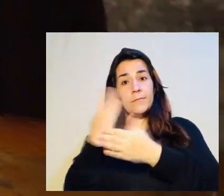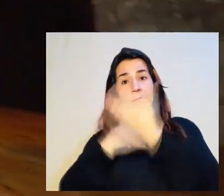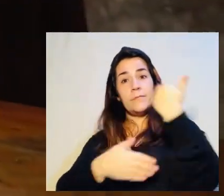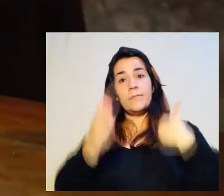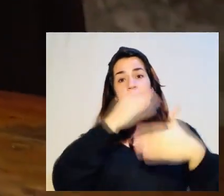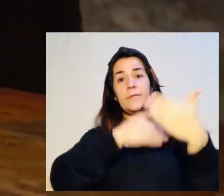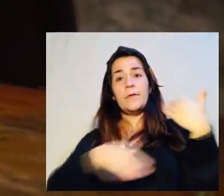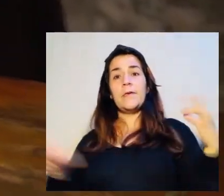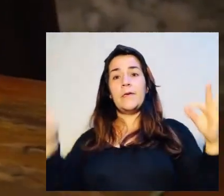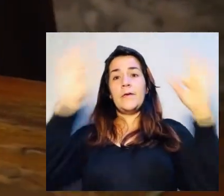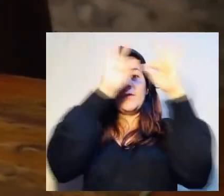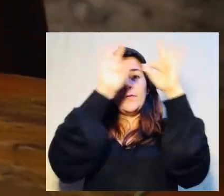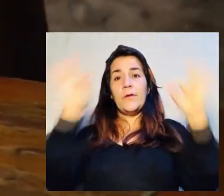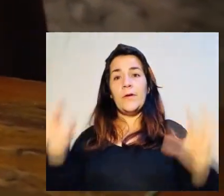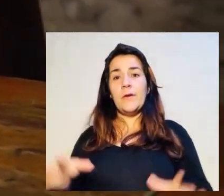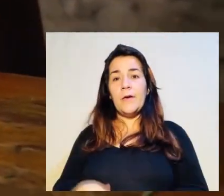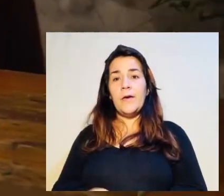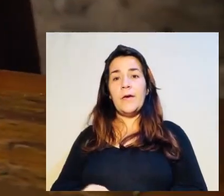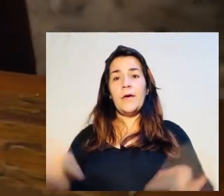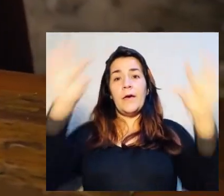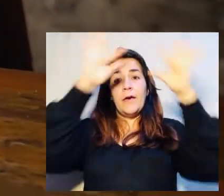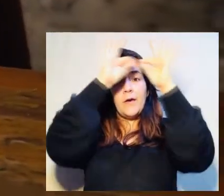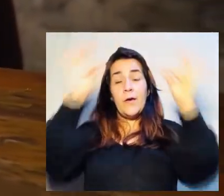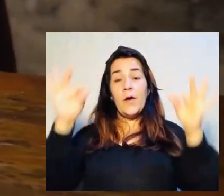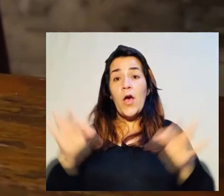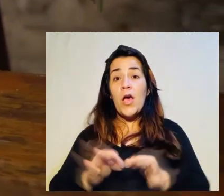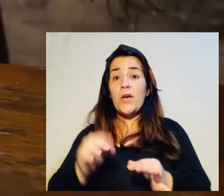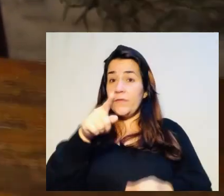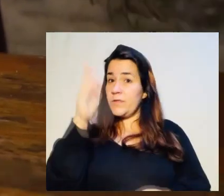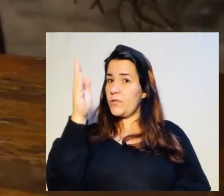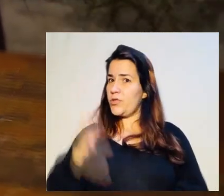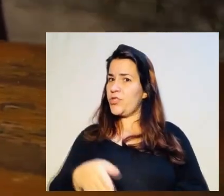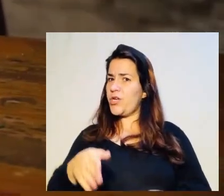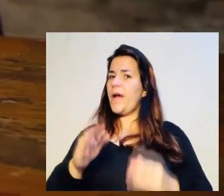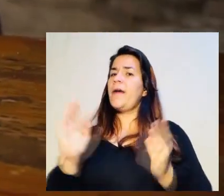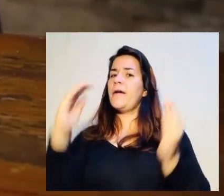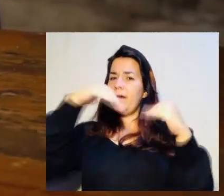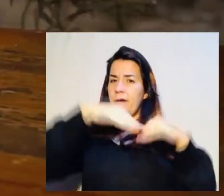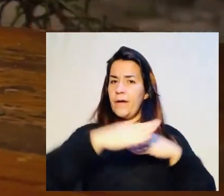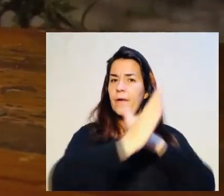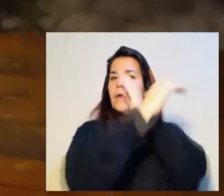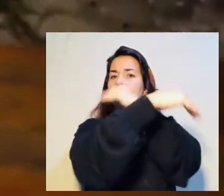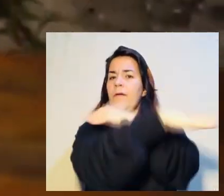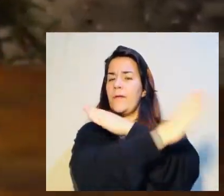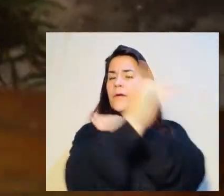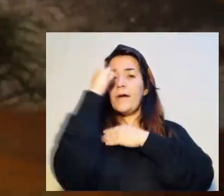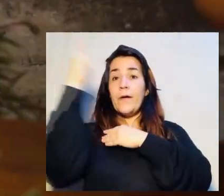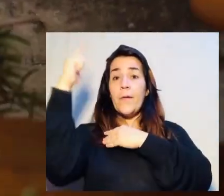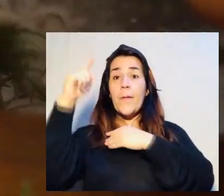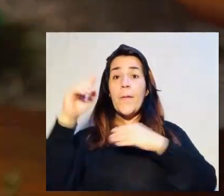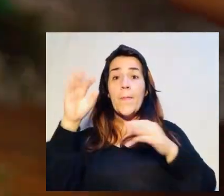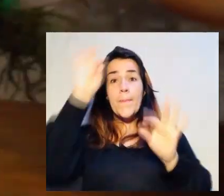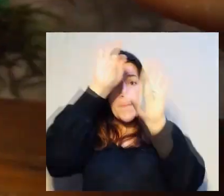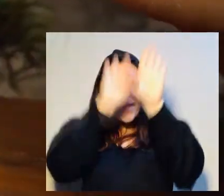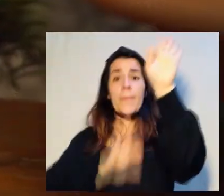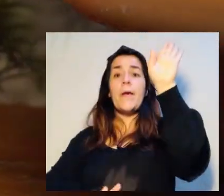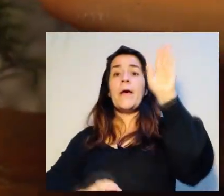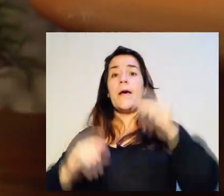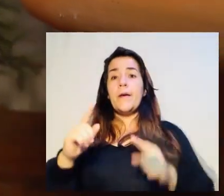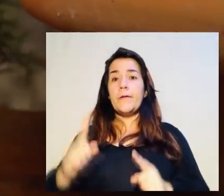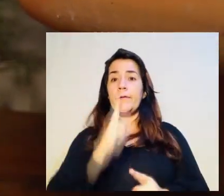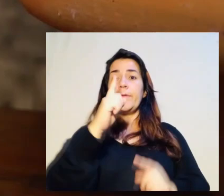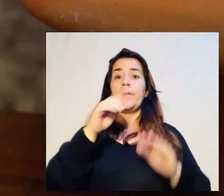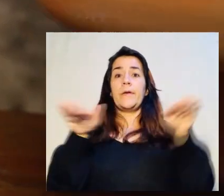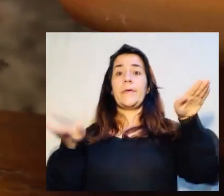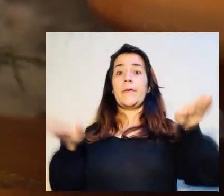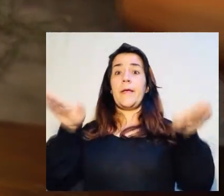Vem voltando, cruzando as linhas por onde você já passou. Então, deixa naquela medida